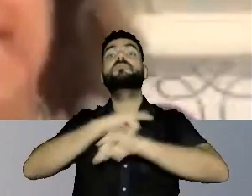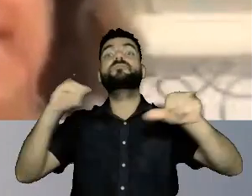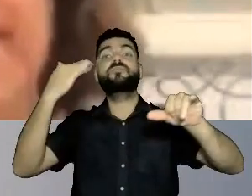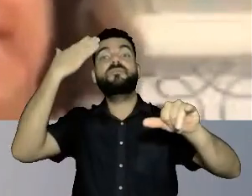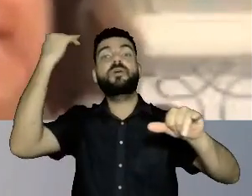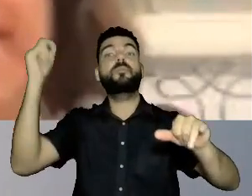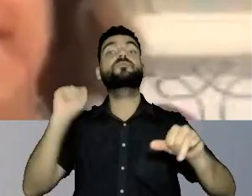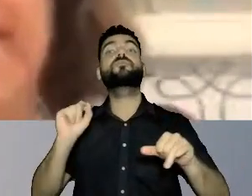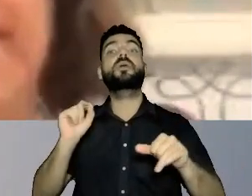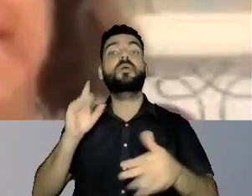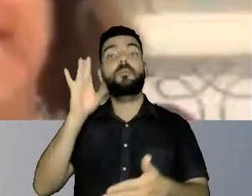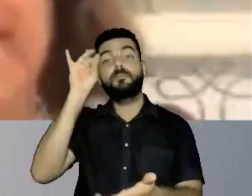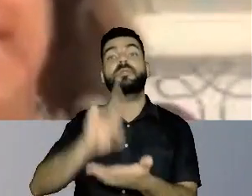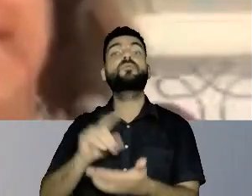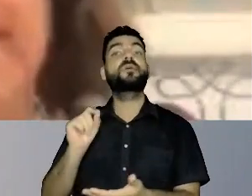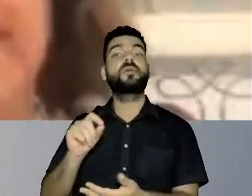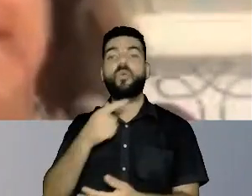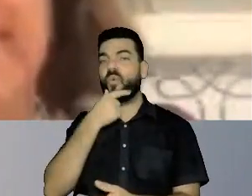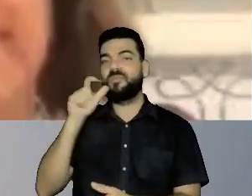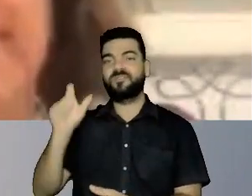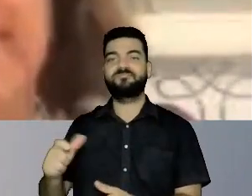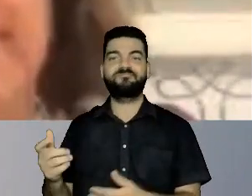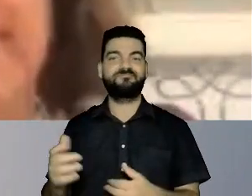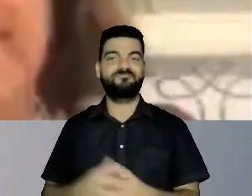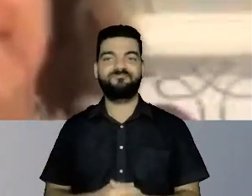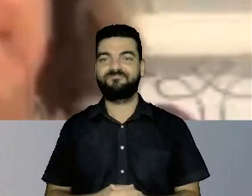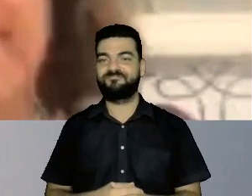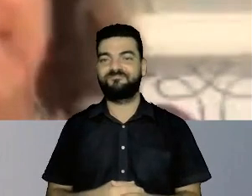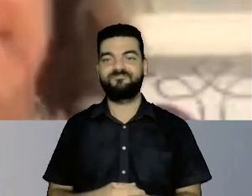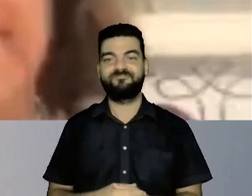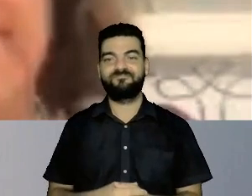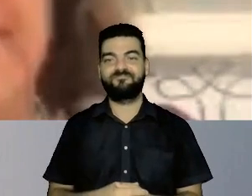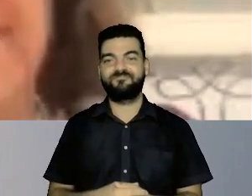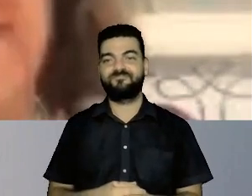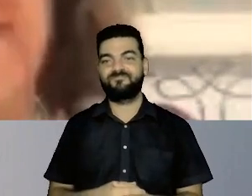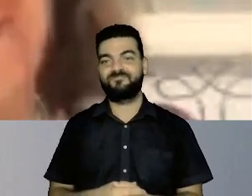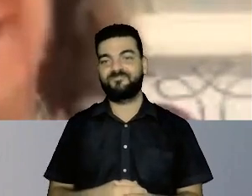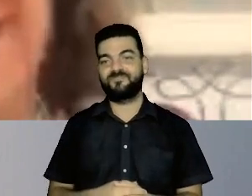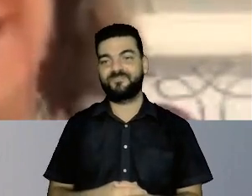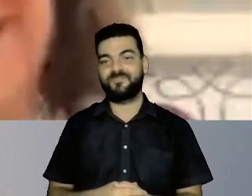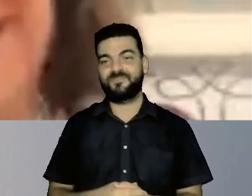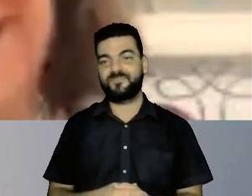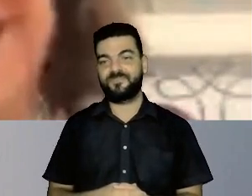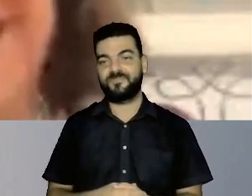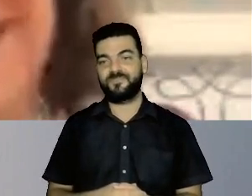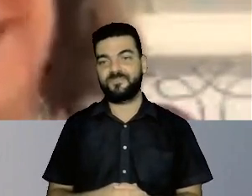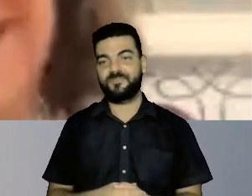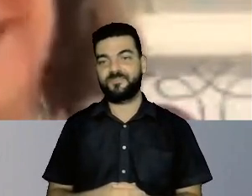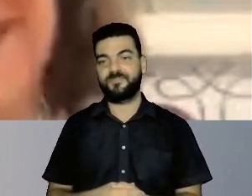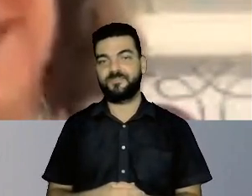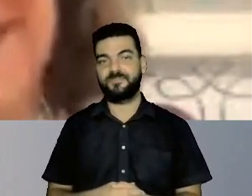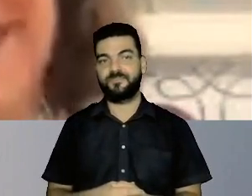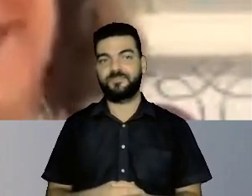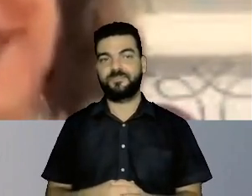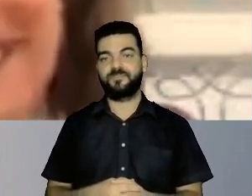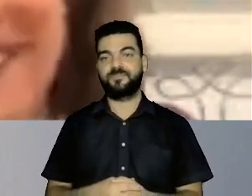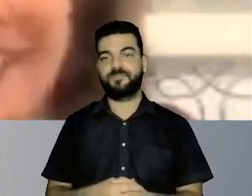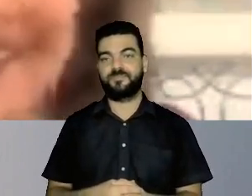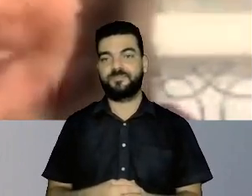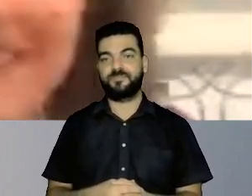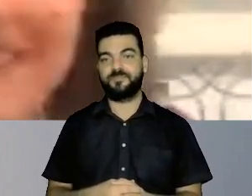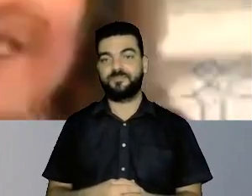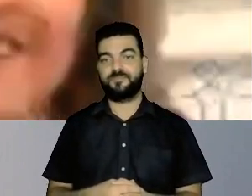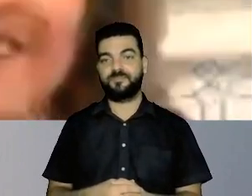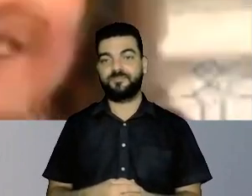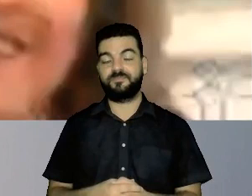dele havia feito, na verdade, a ideia original da fonte. E quem foi legitimado como a ideia original foi o